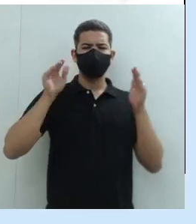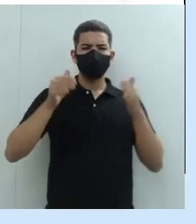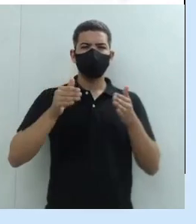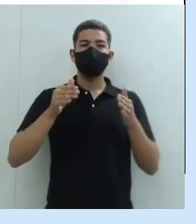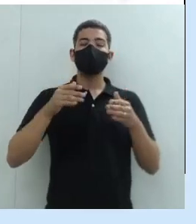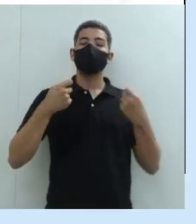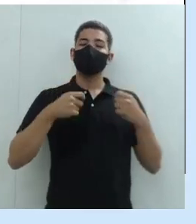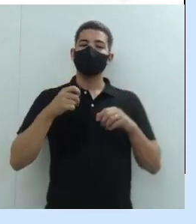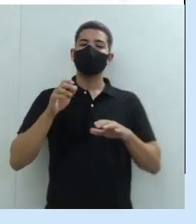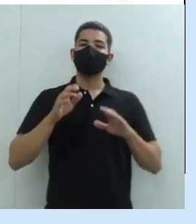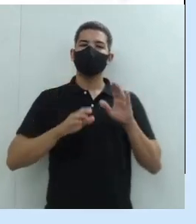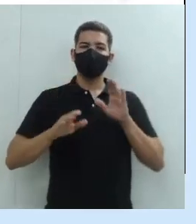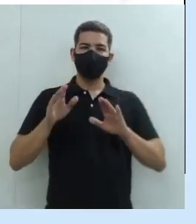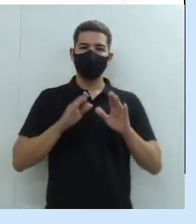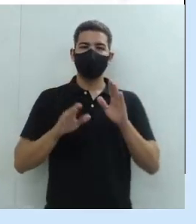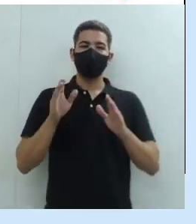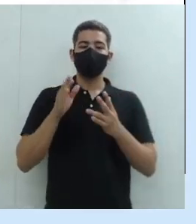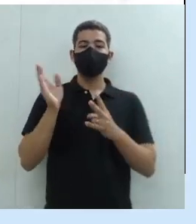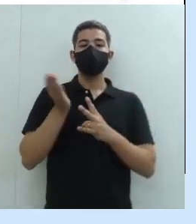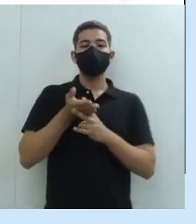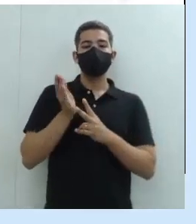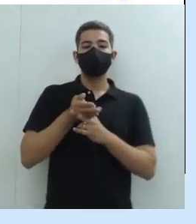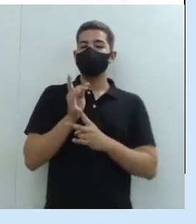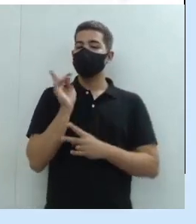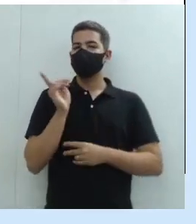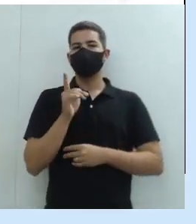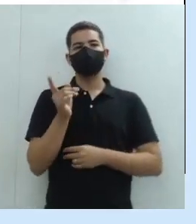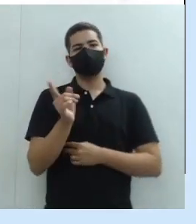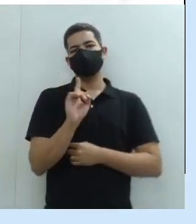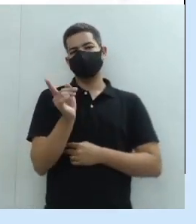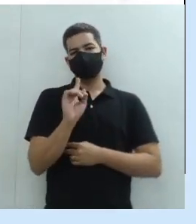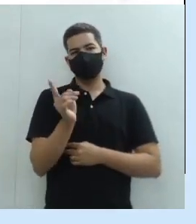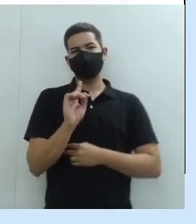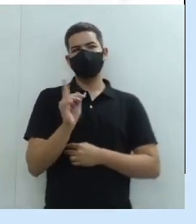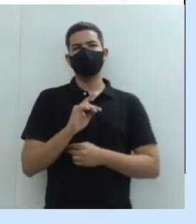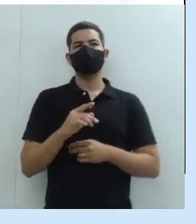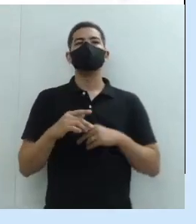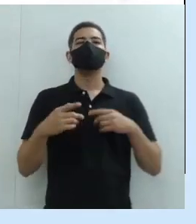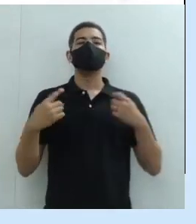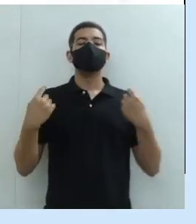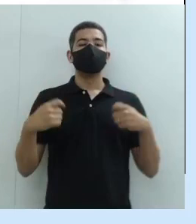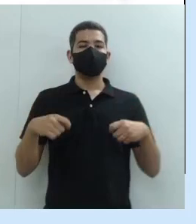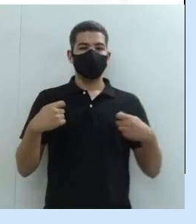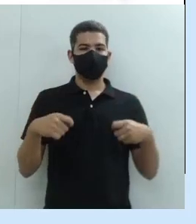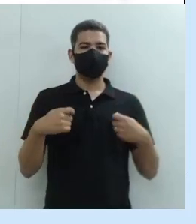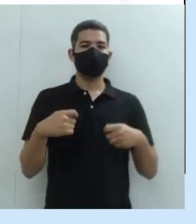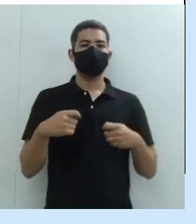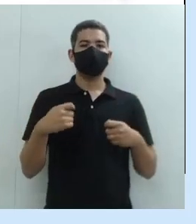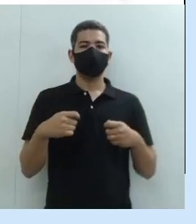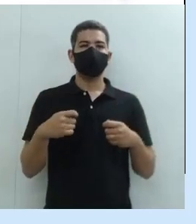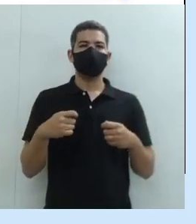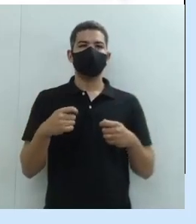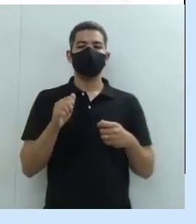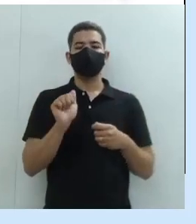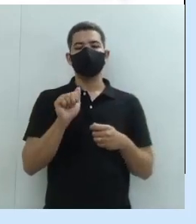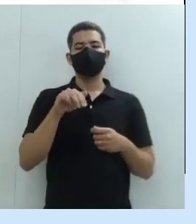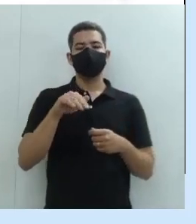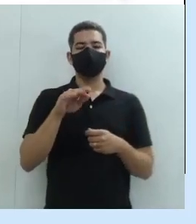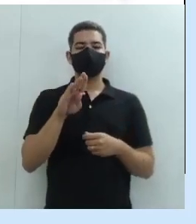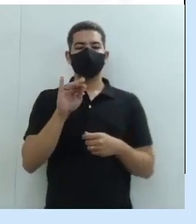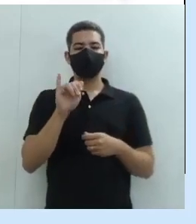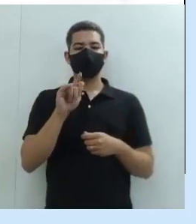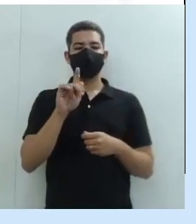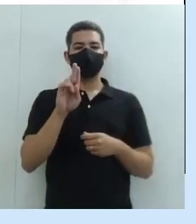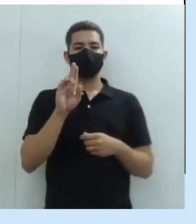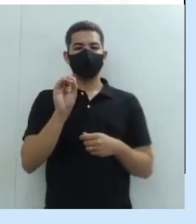tomar muito cuidado para que nós não façamos com que o nosso texto se torne ambíguo, com que